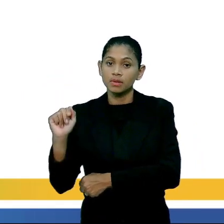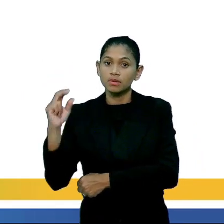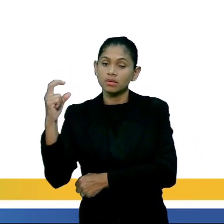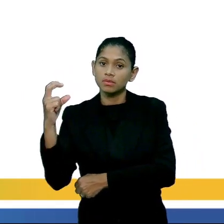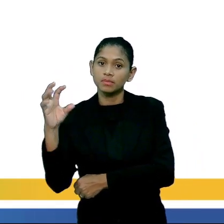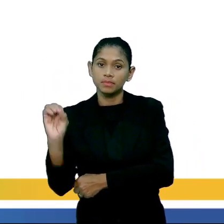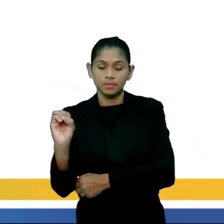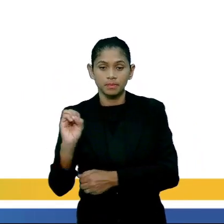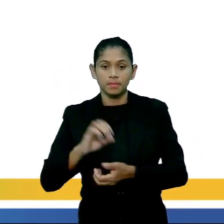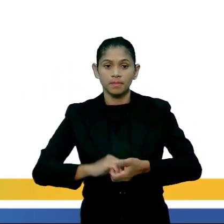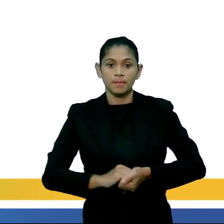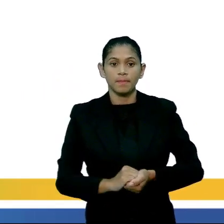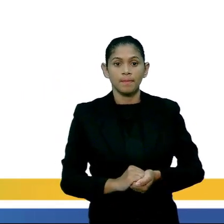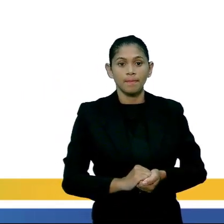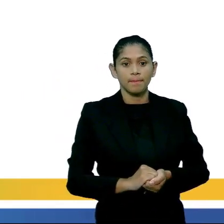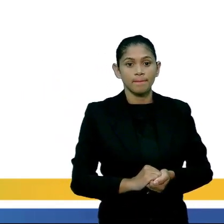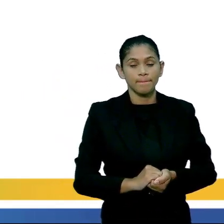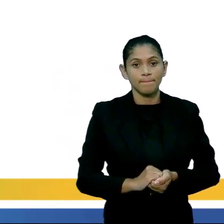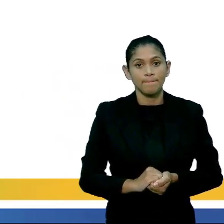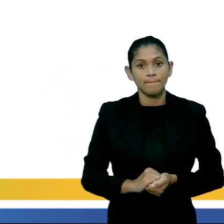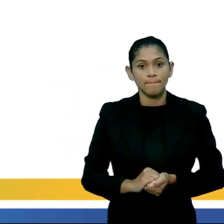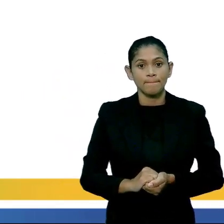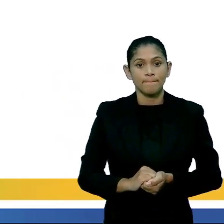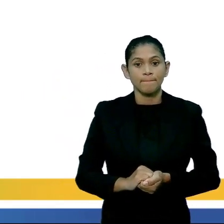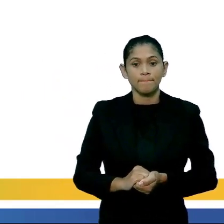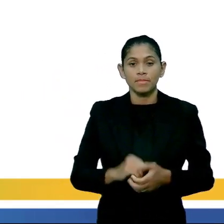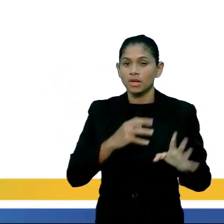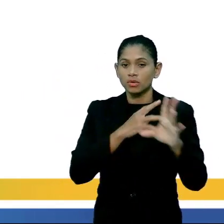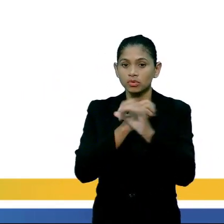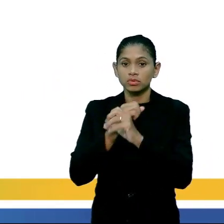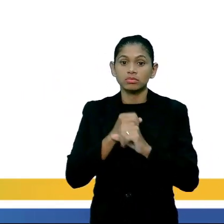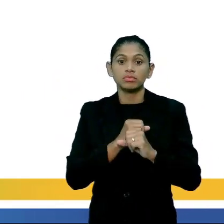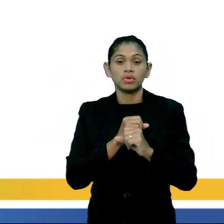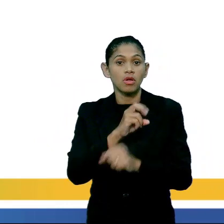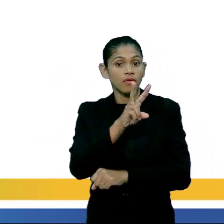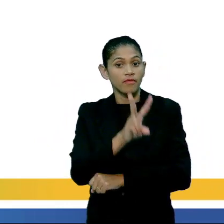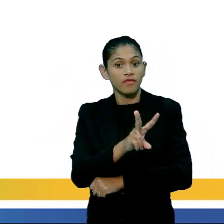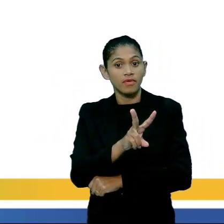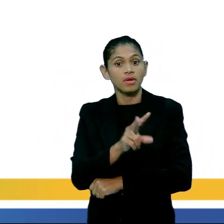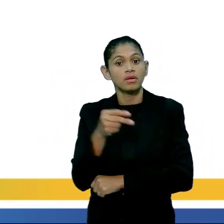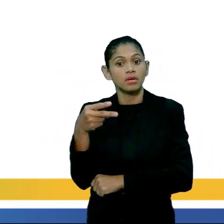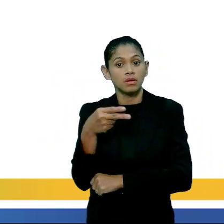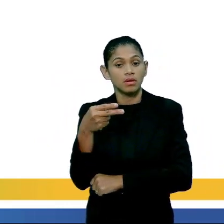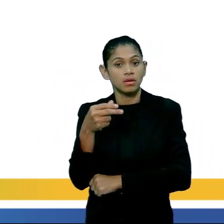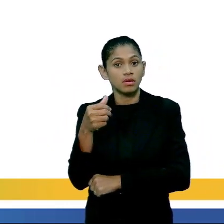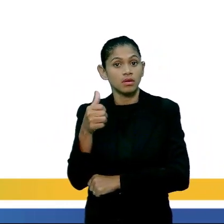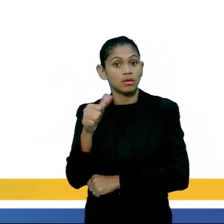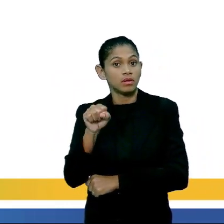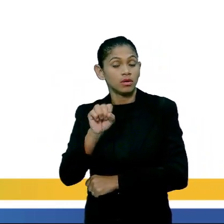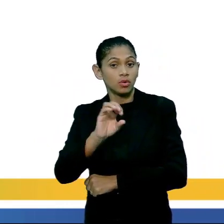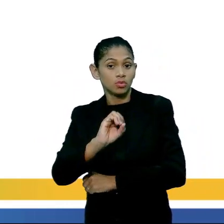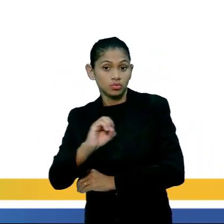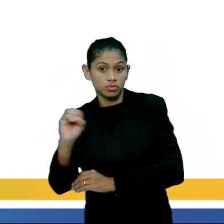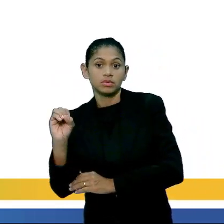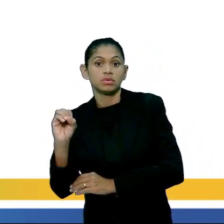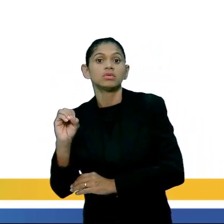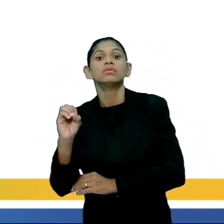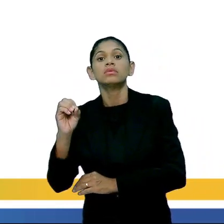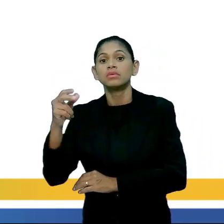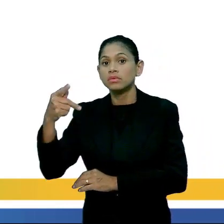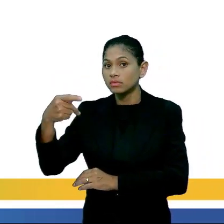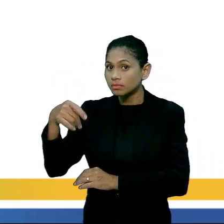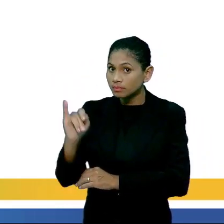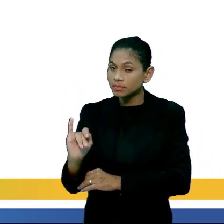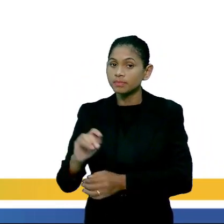altura desse cilindro. Calculando, nós temos 800 π.